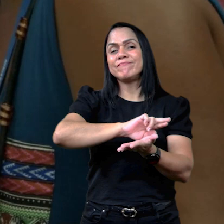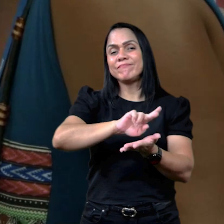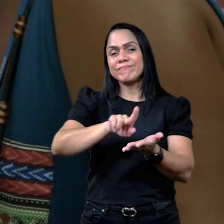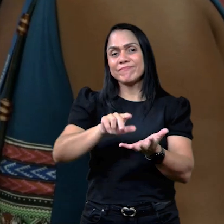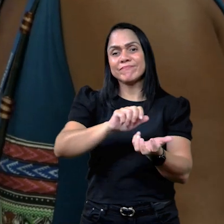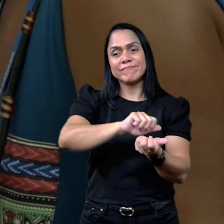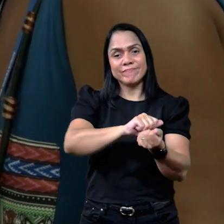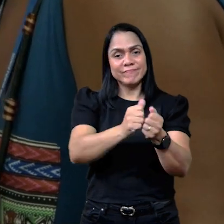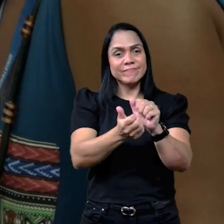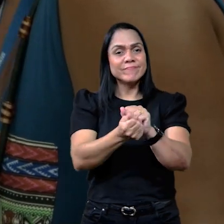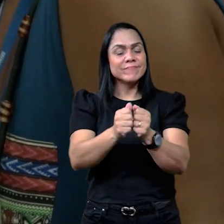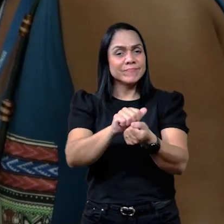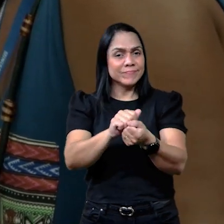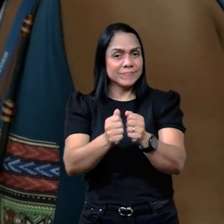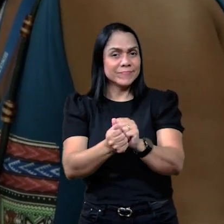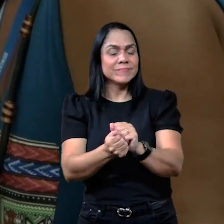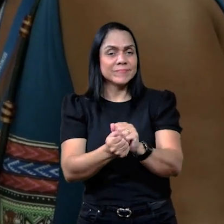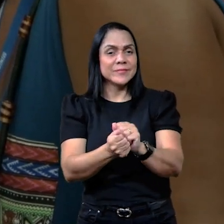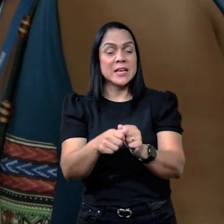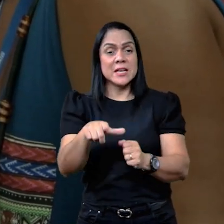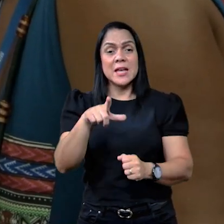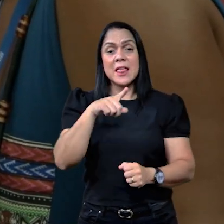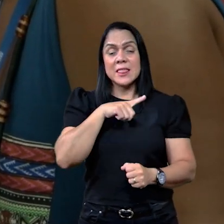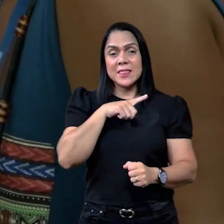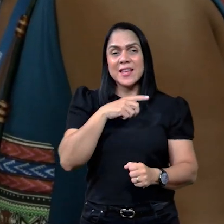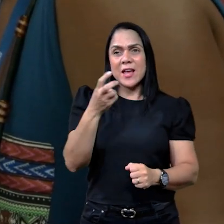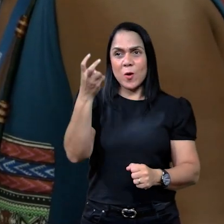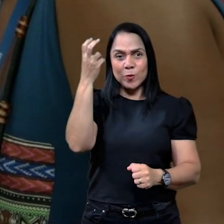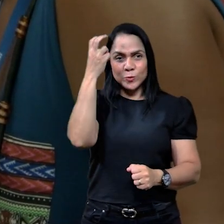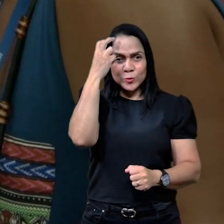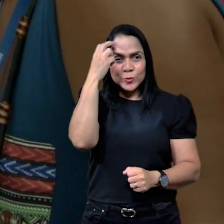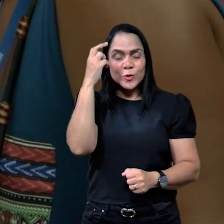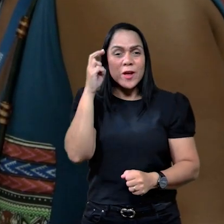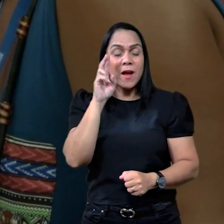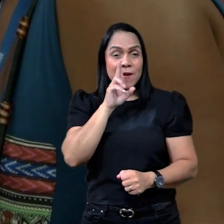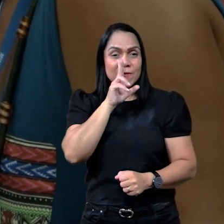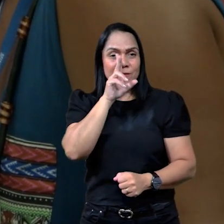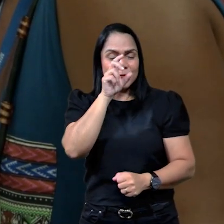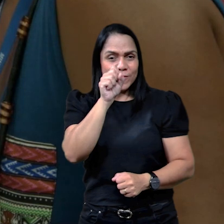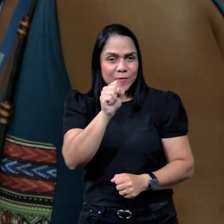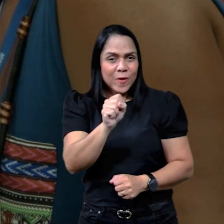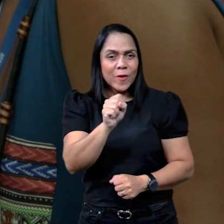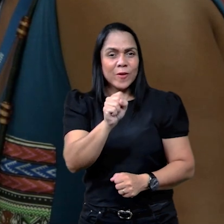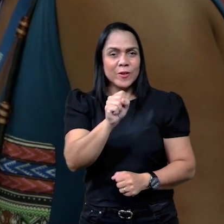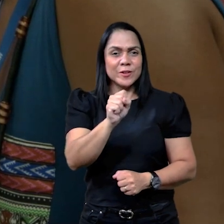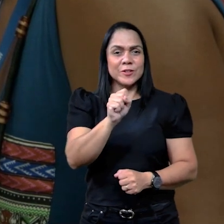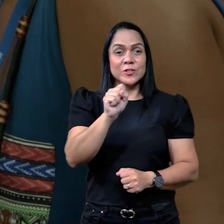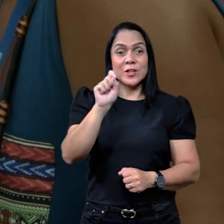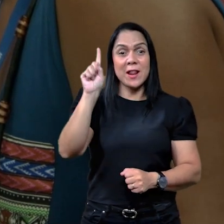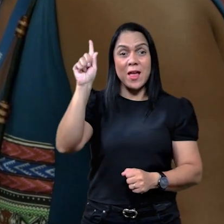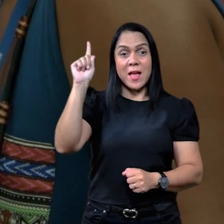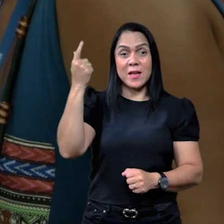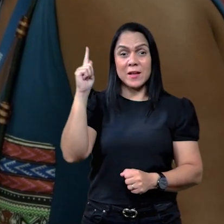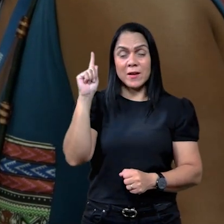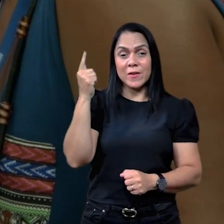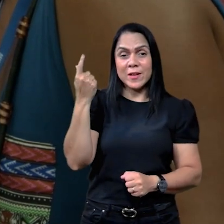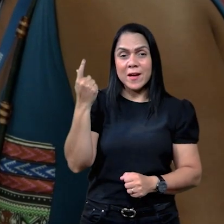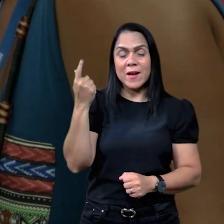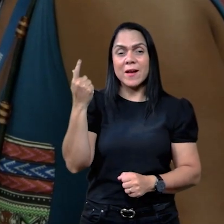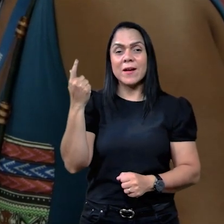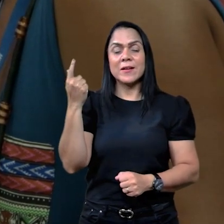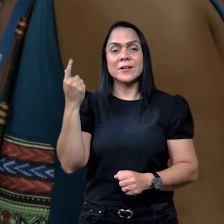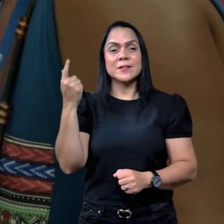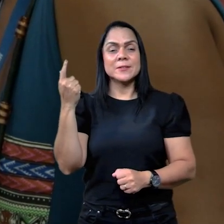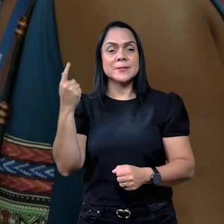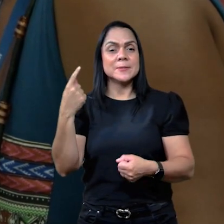poeira apurada. Isso. Mulheres. Então, tem essa cultura muito forte, né? Lá em Goiás, no Calunga,